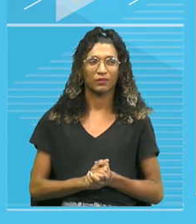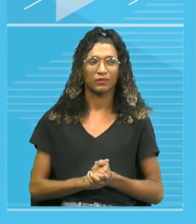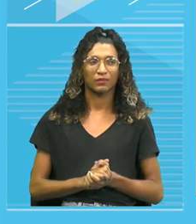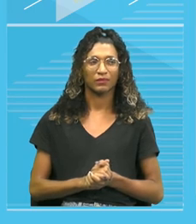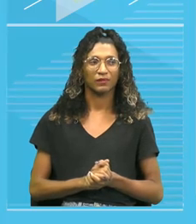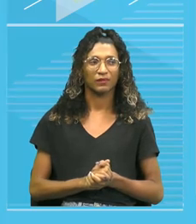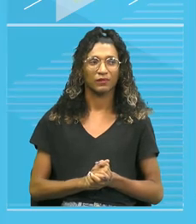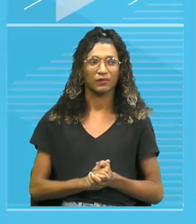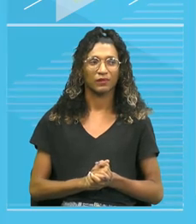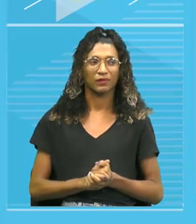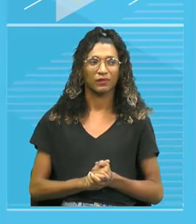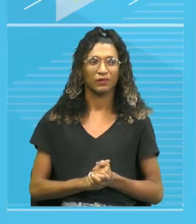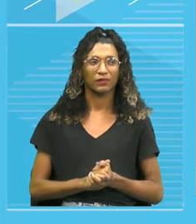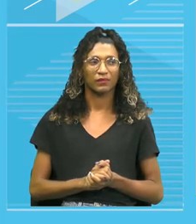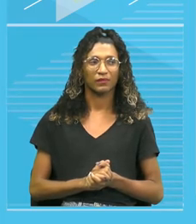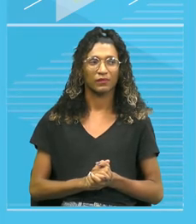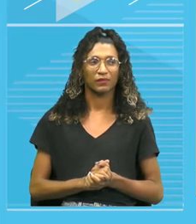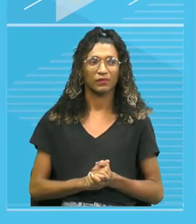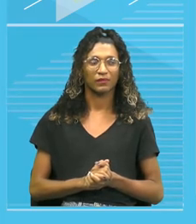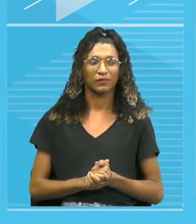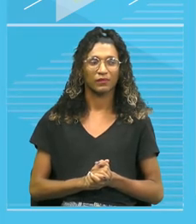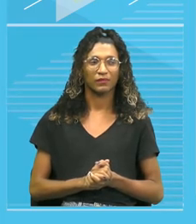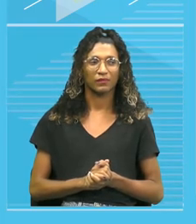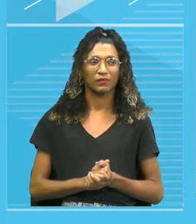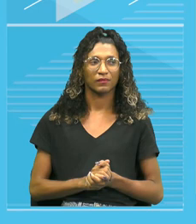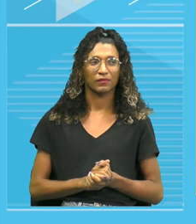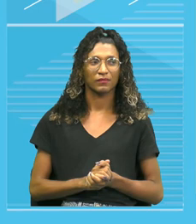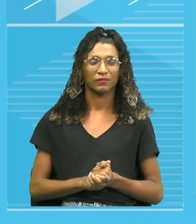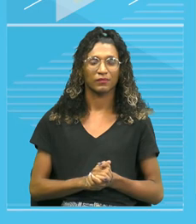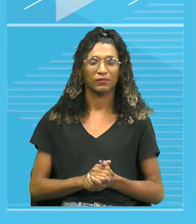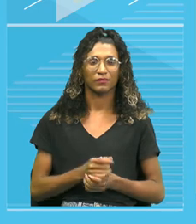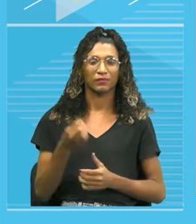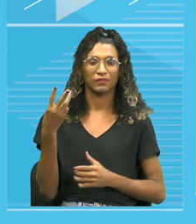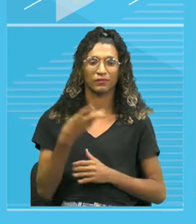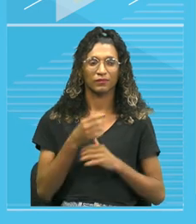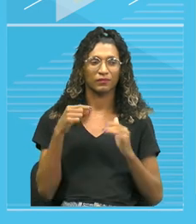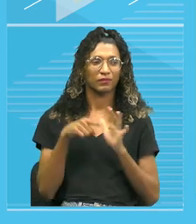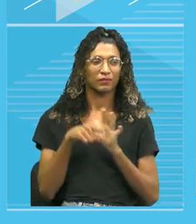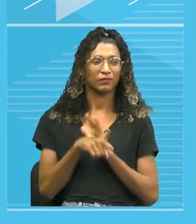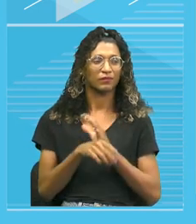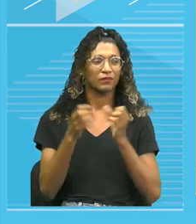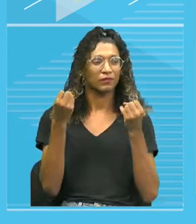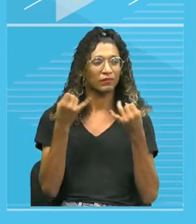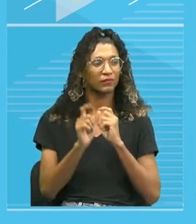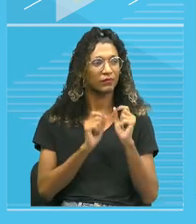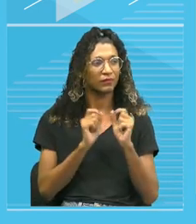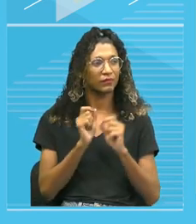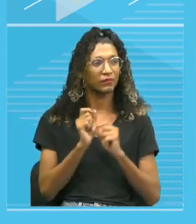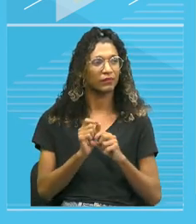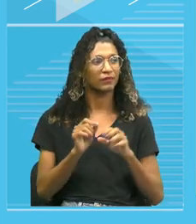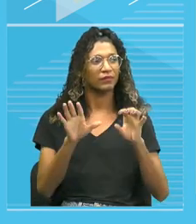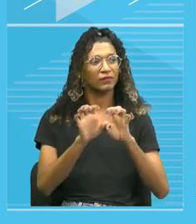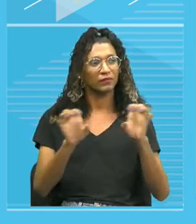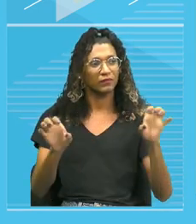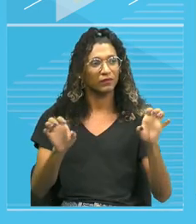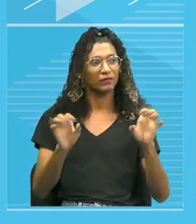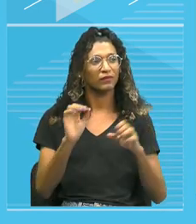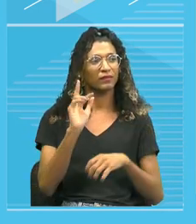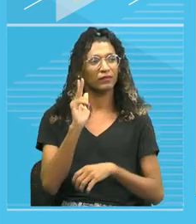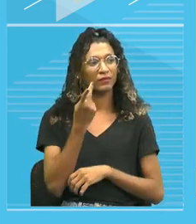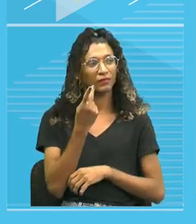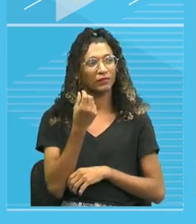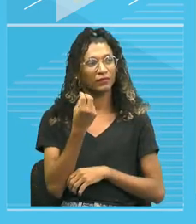na quarta e isso na quarta questão Olha a terceira a terceira diz assim a equação H2